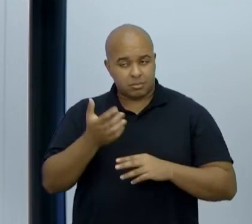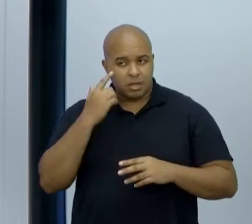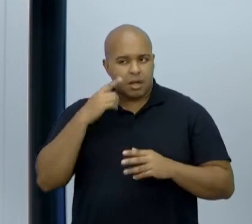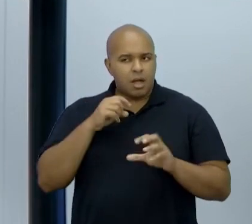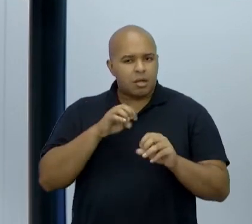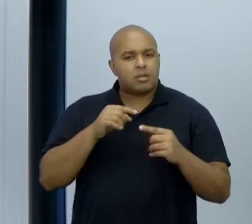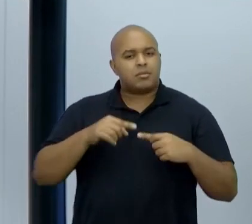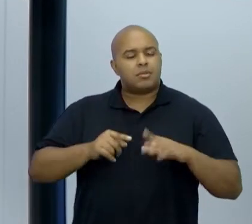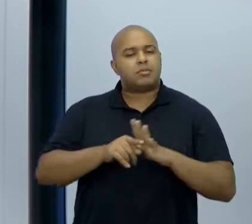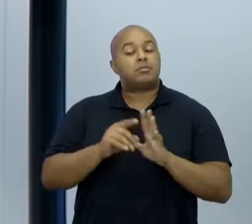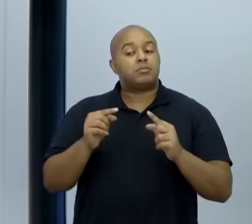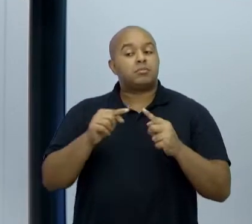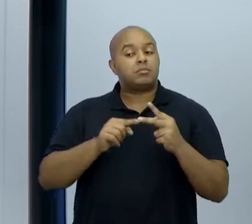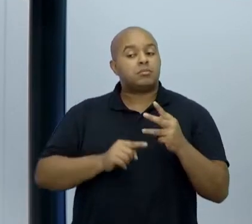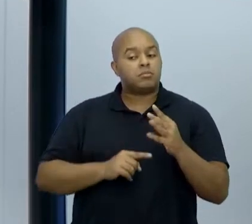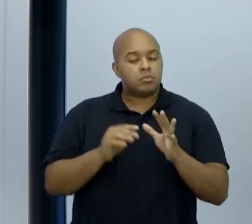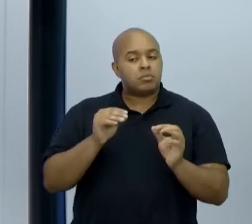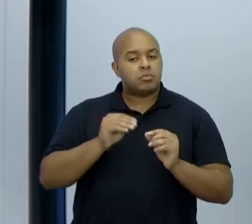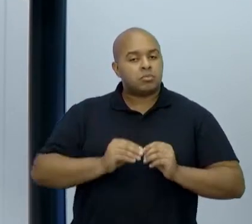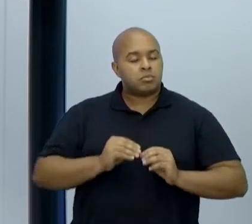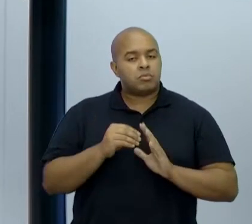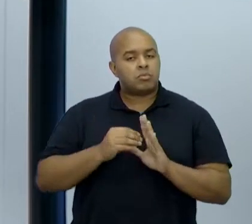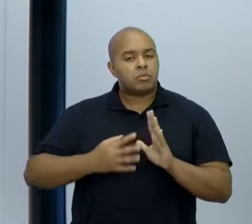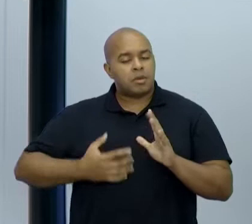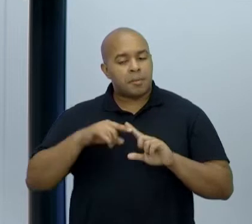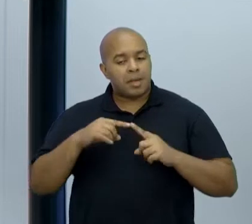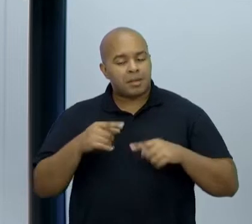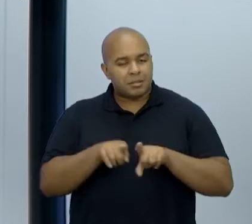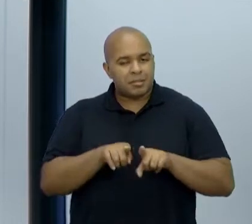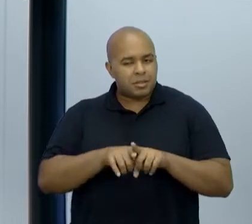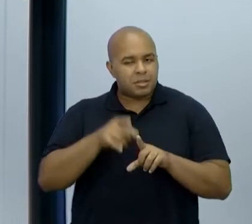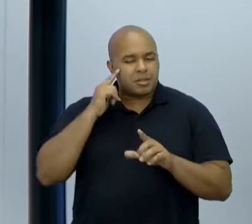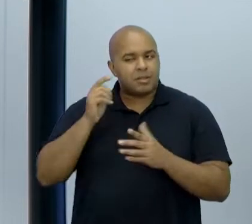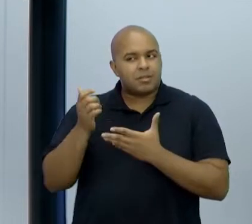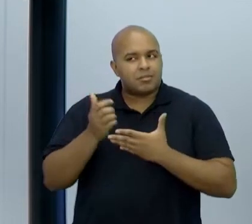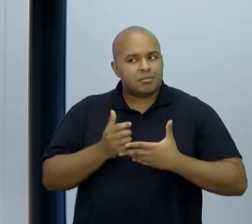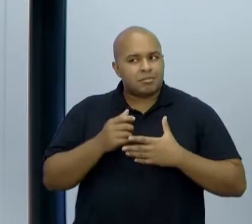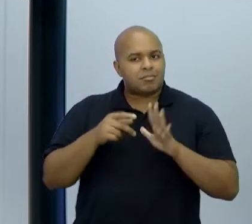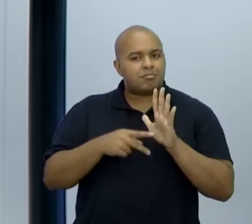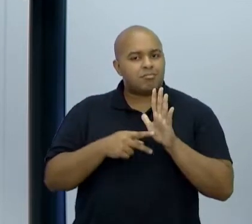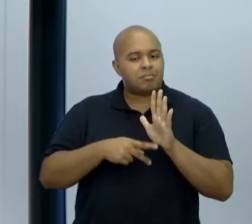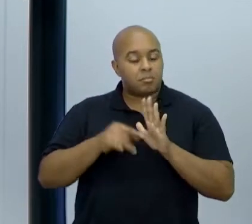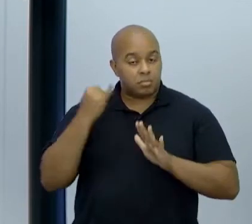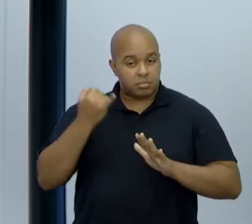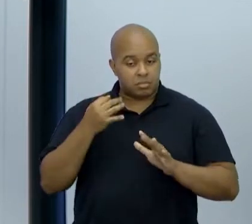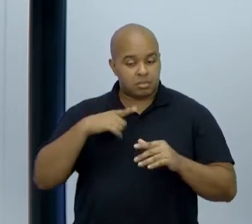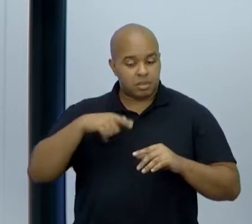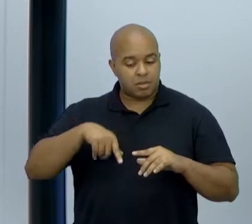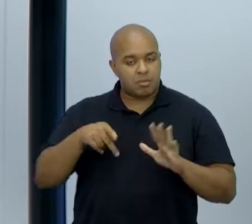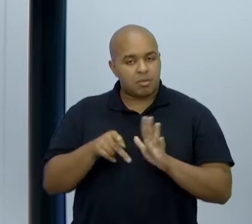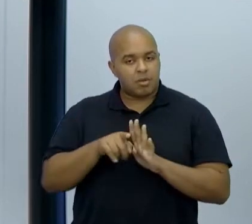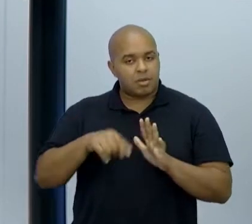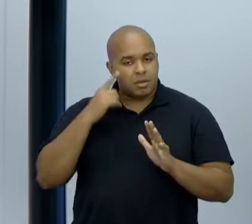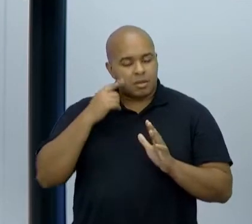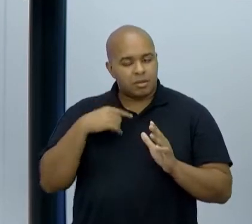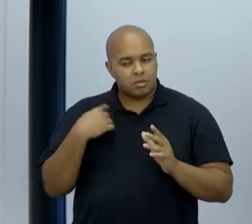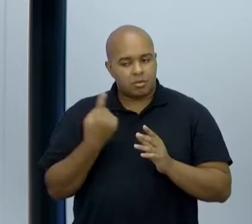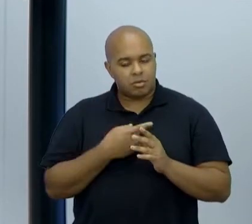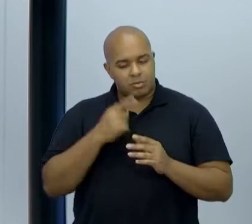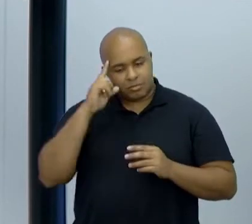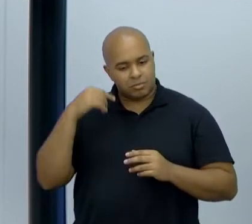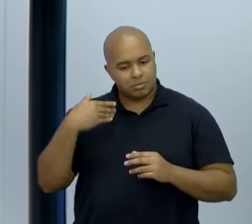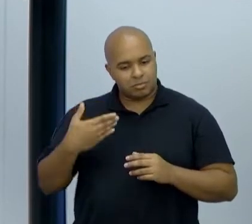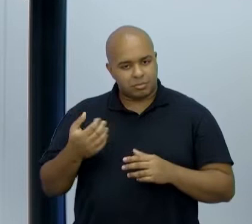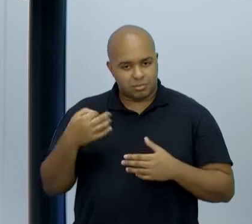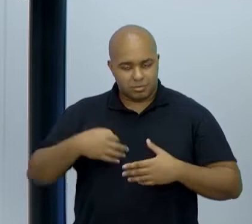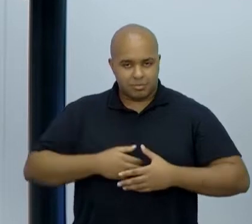aulas que estão incluindo os componentes curriculares, mas também trazendo essa pauta super importante aí no nosso cotidiano,